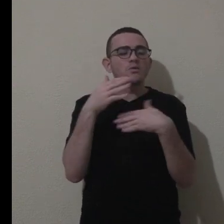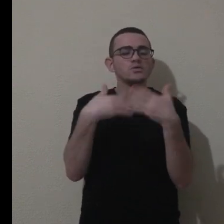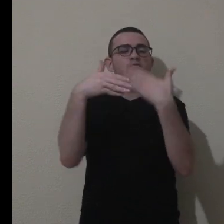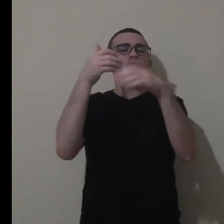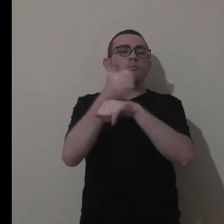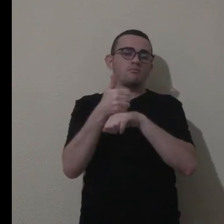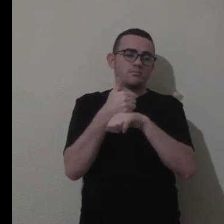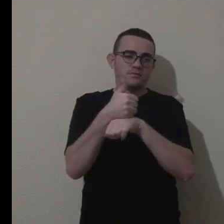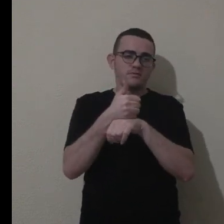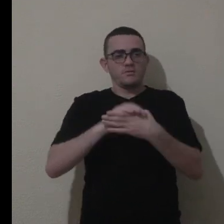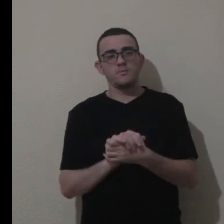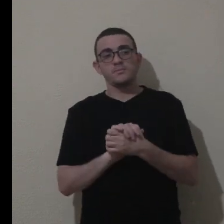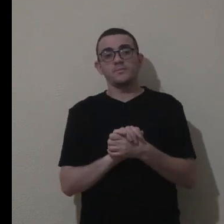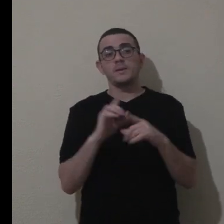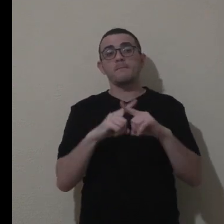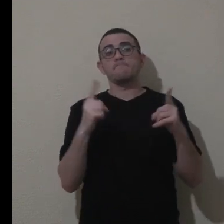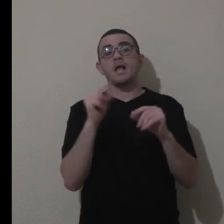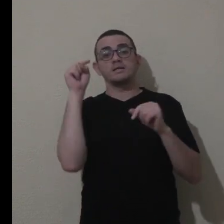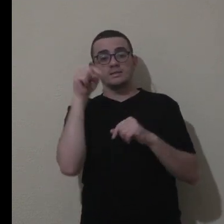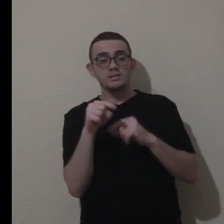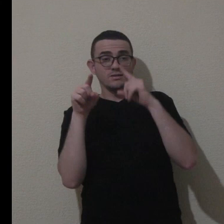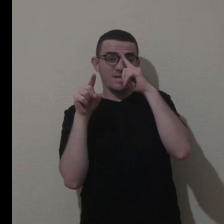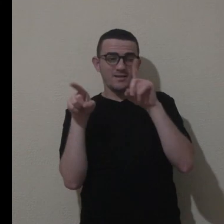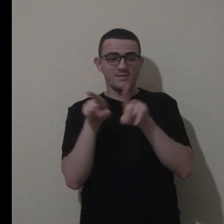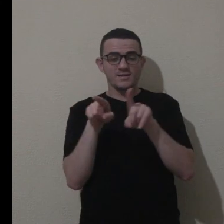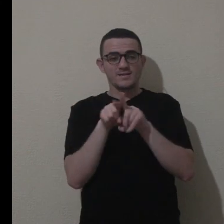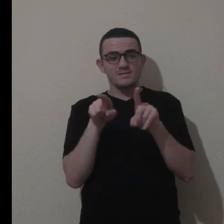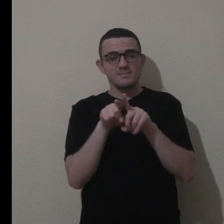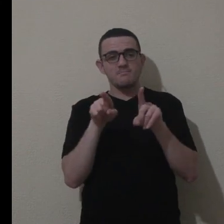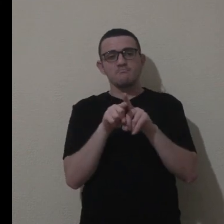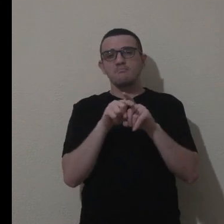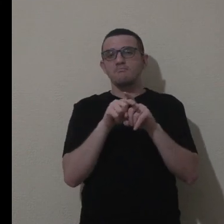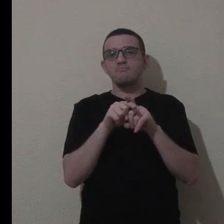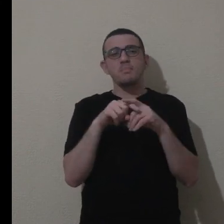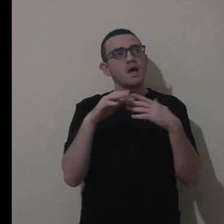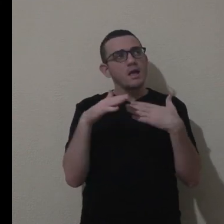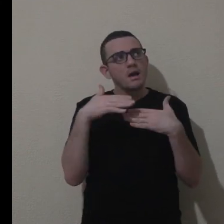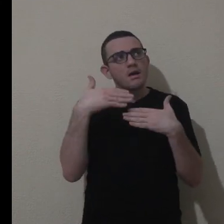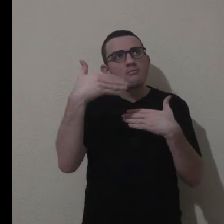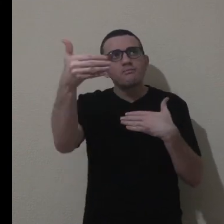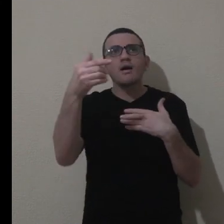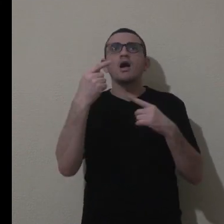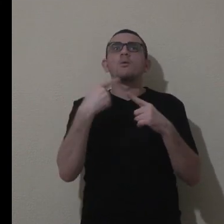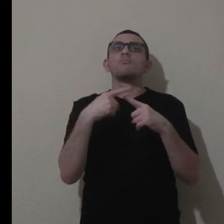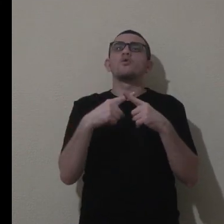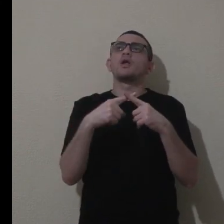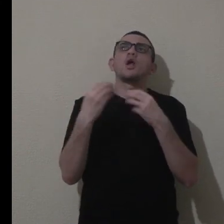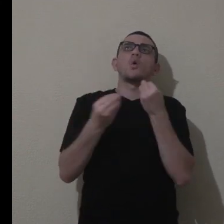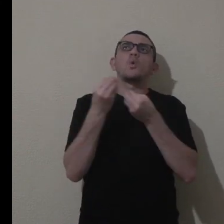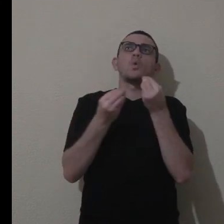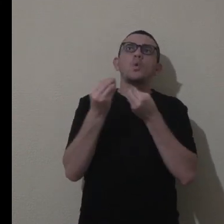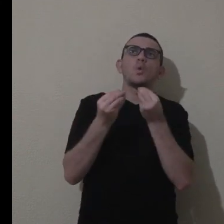desenvolvimento, né, profissional. Mas isso, se você pegar, vale na tua casa, né, o papel que a sua